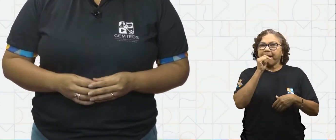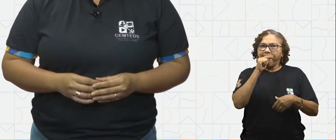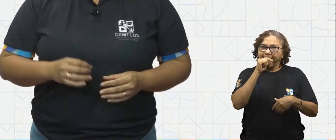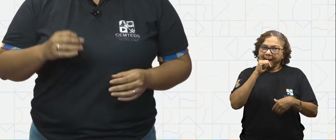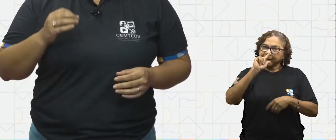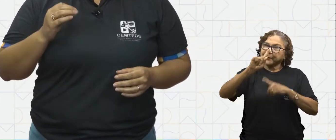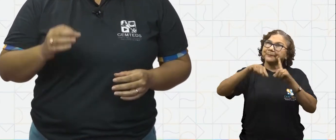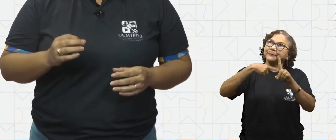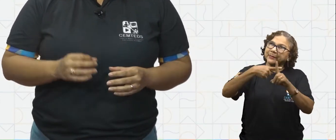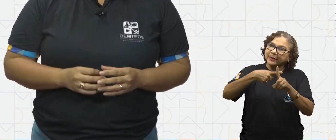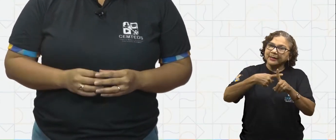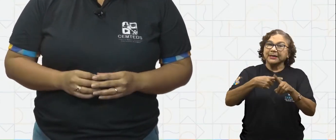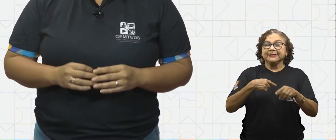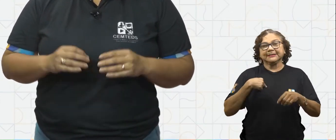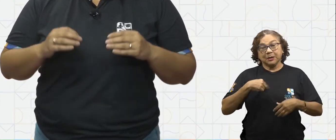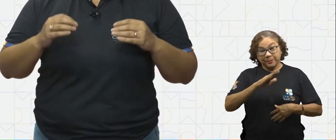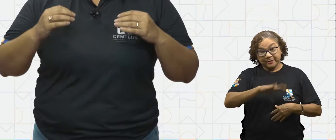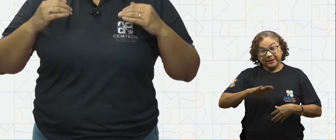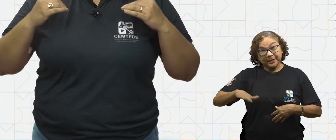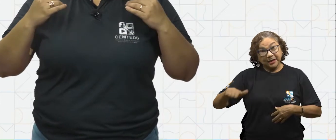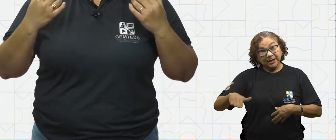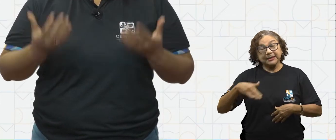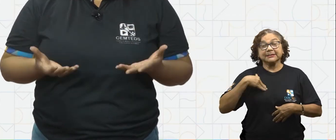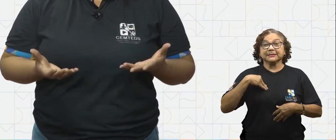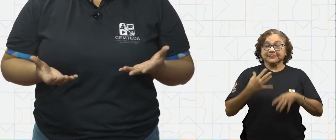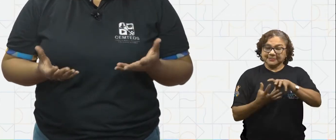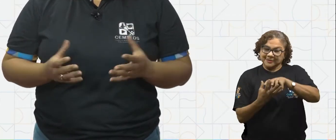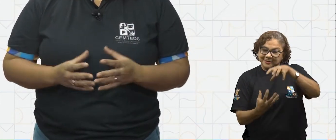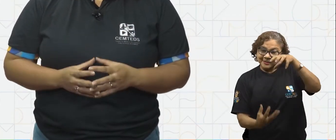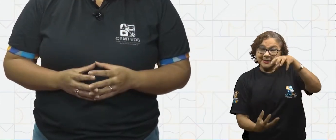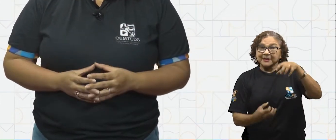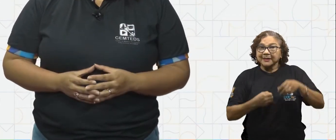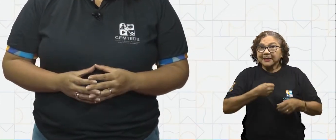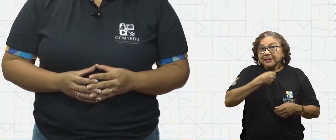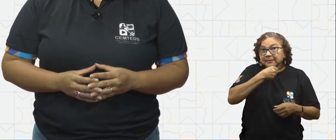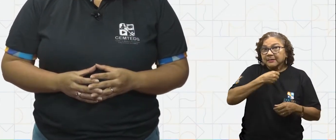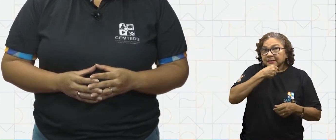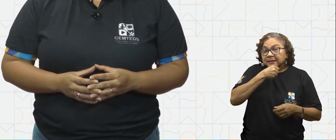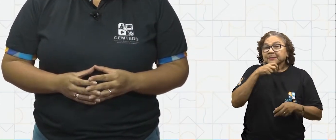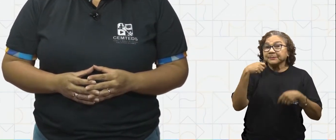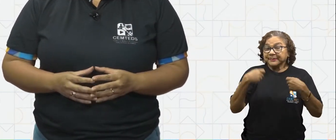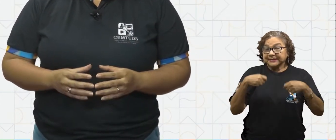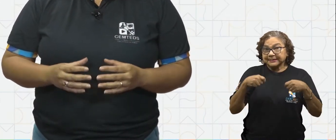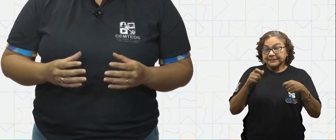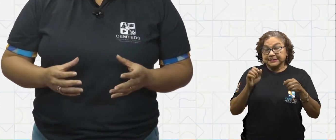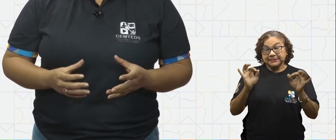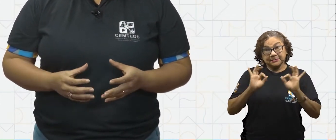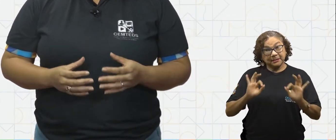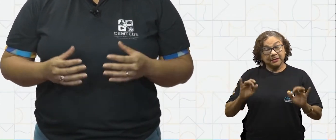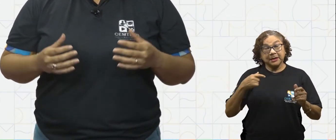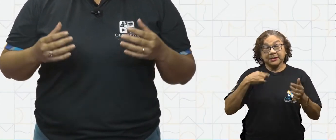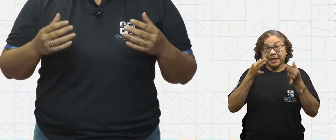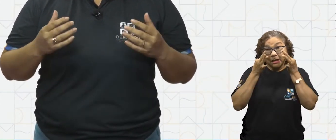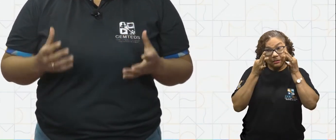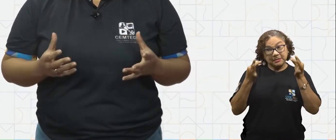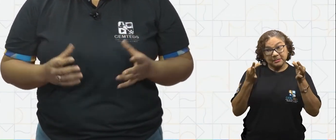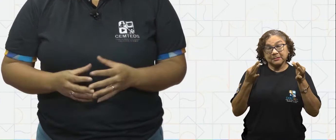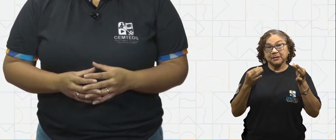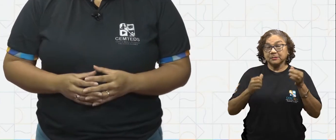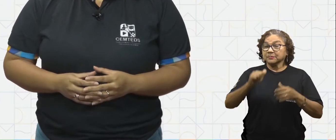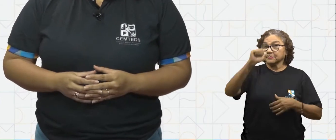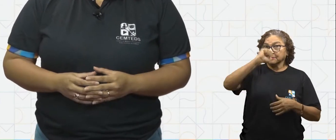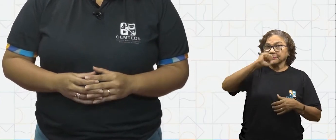água. Crianças e idosos devem ficar mais atentos à quantidade de água ingeridas, pois estão